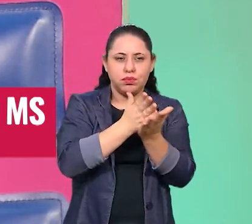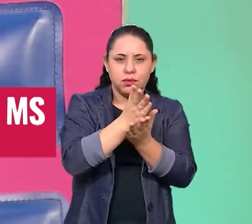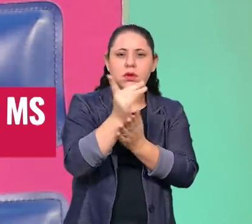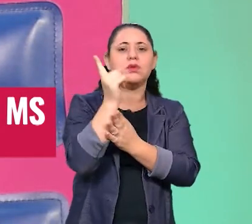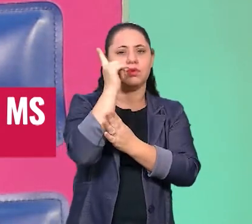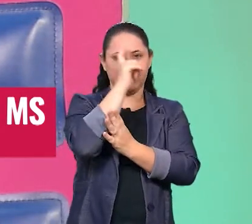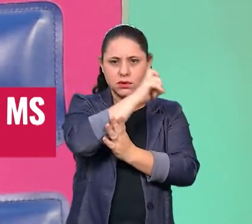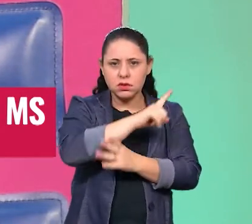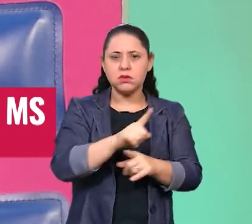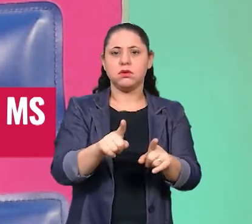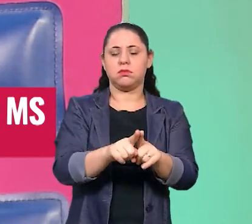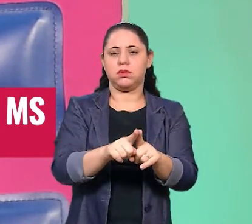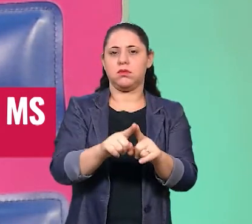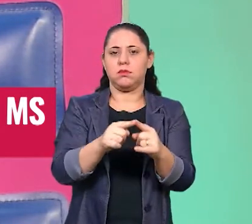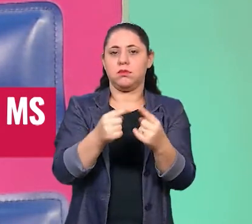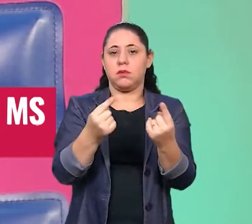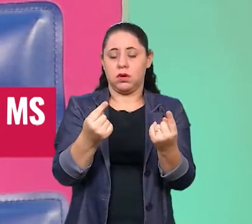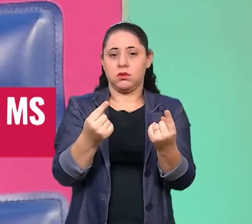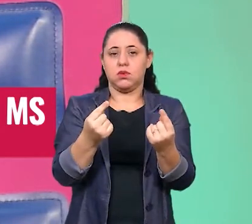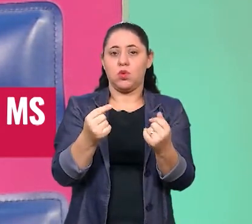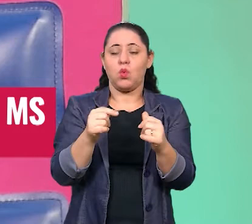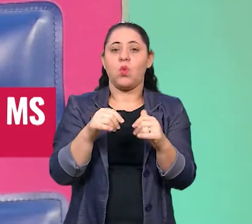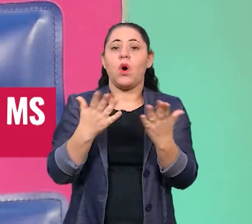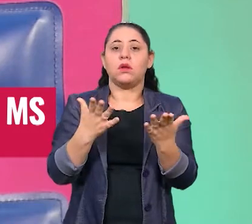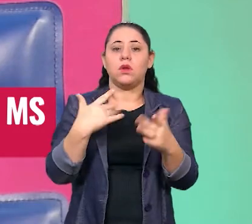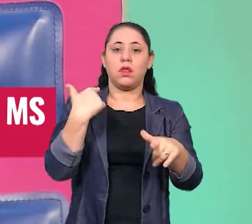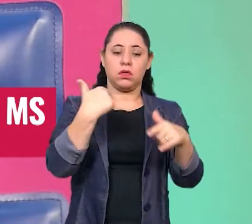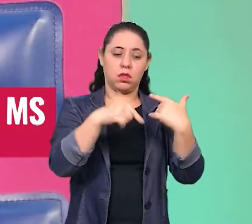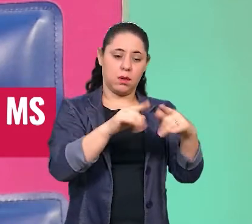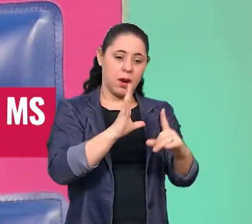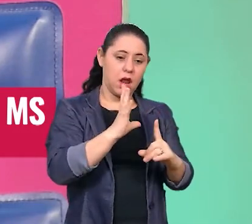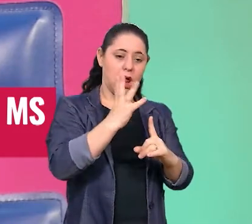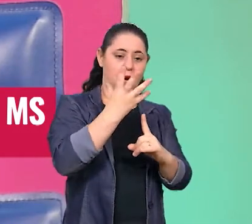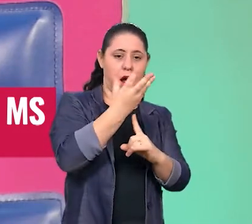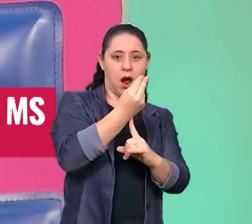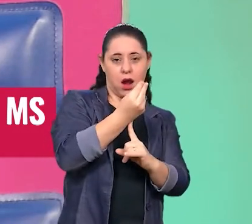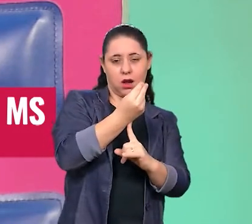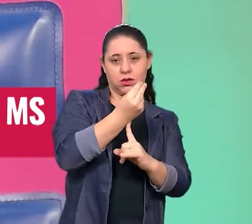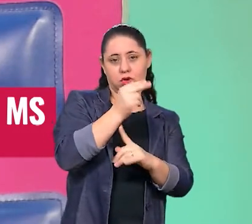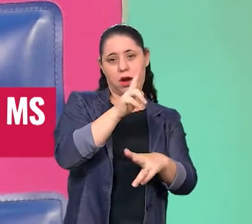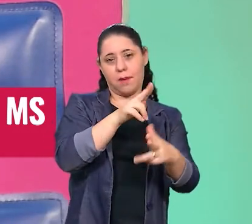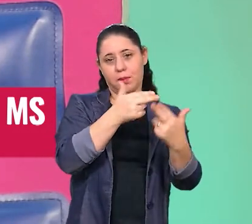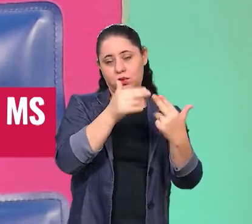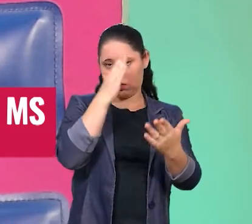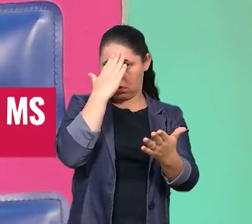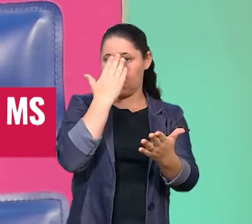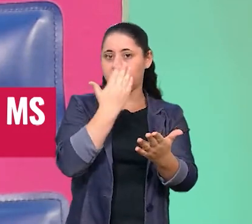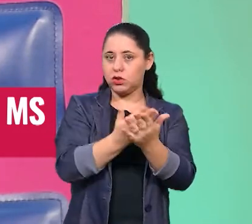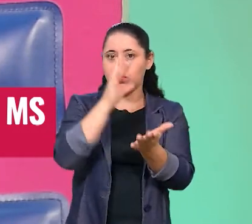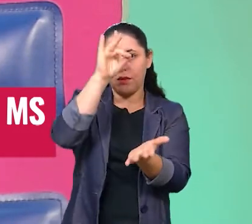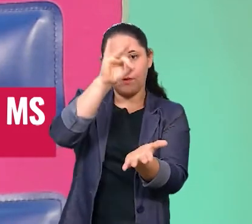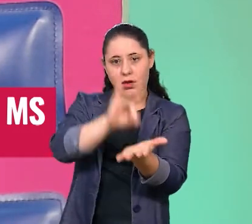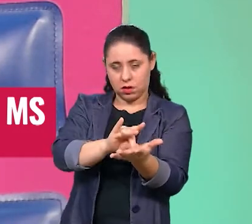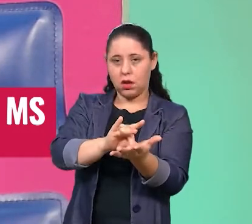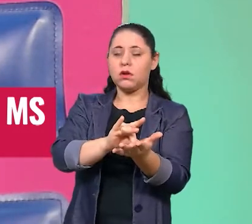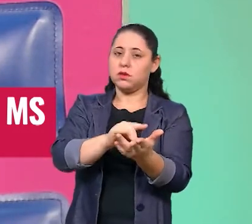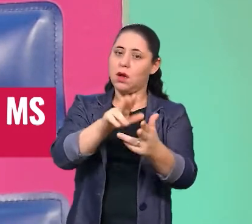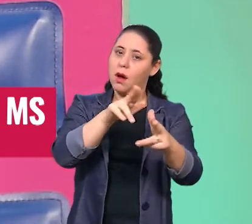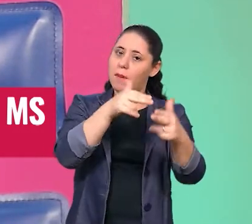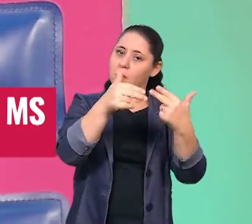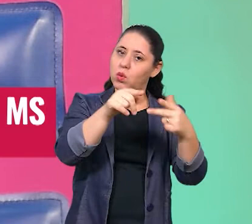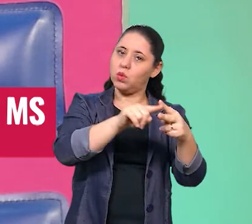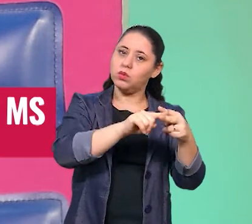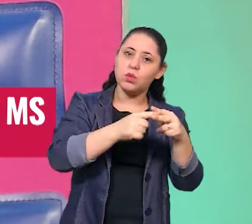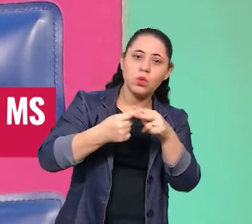mas quando nós trabalhamos a arte, quando nós trabalhamos a música e acreditamos que ela é uma ferramenta que vai